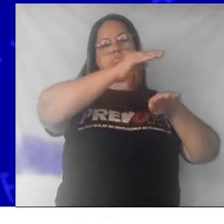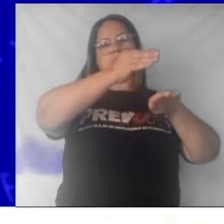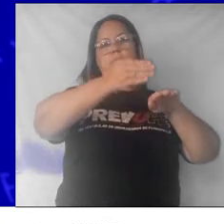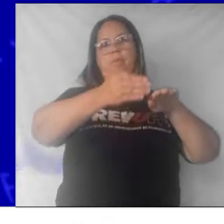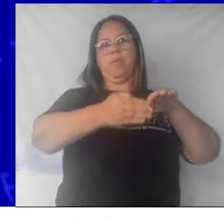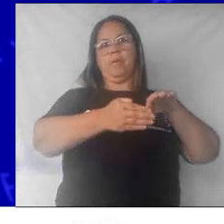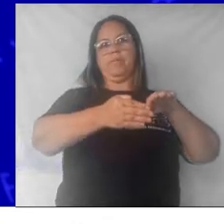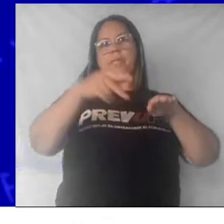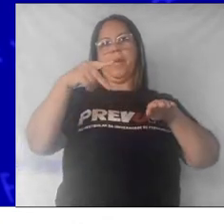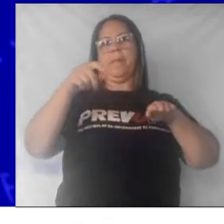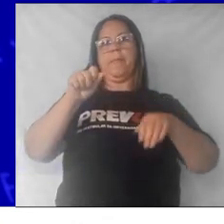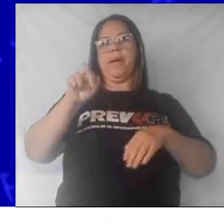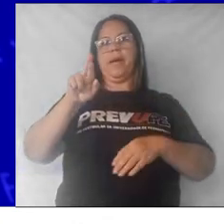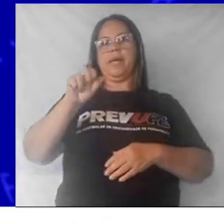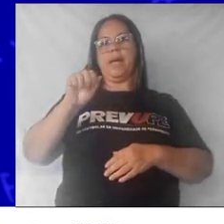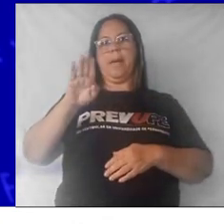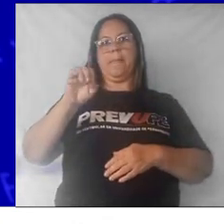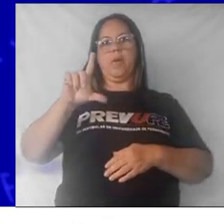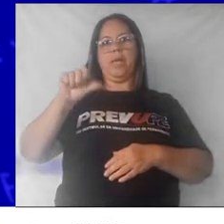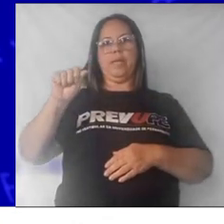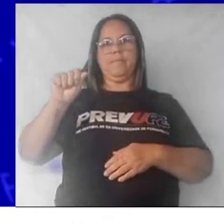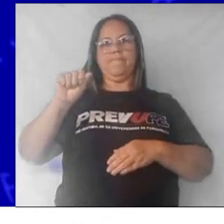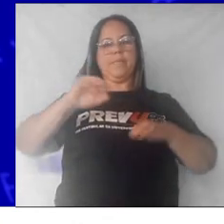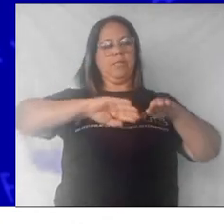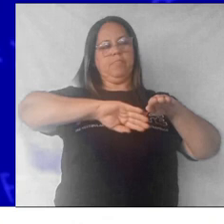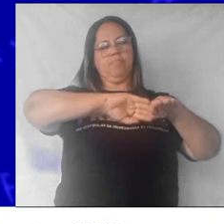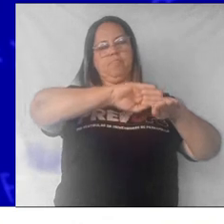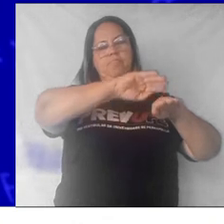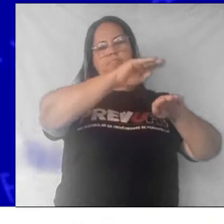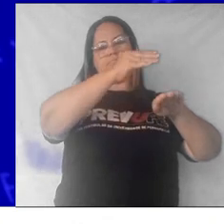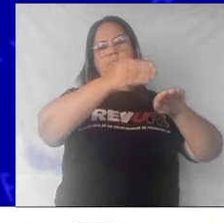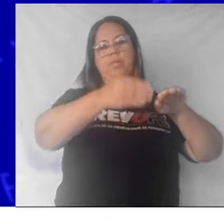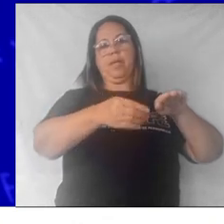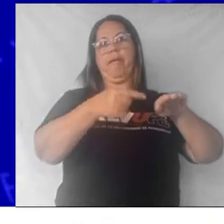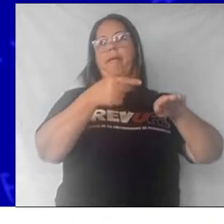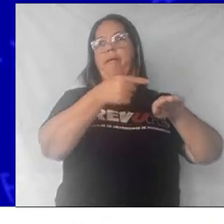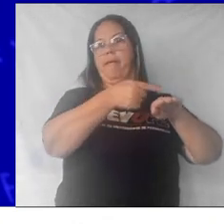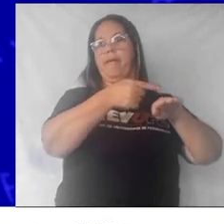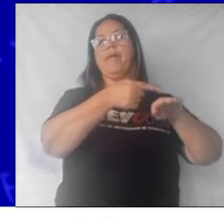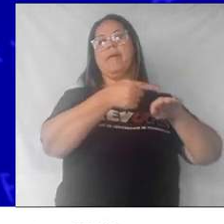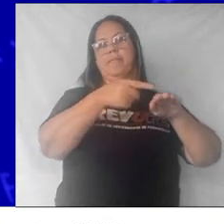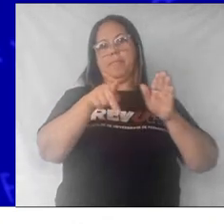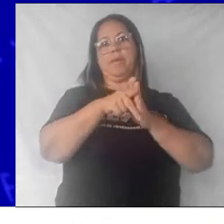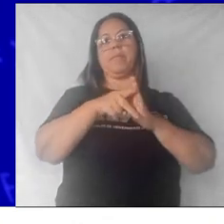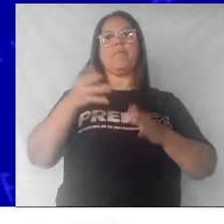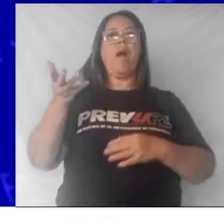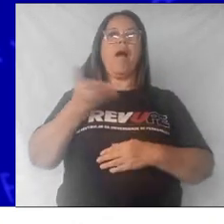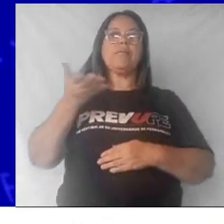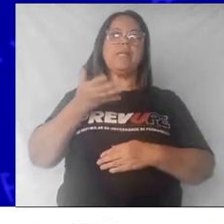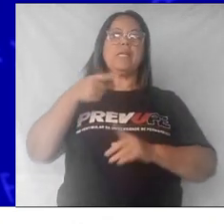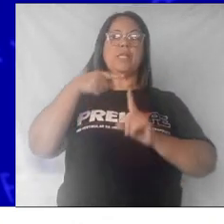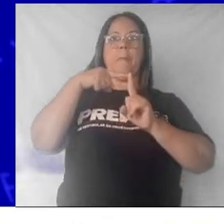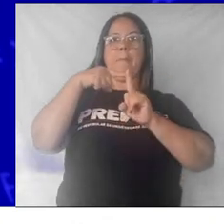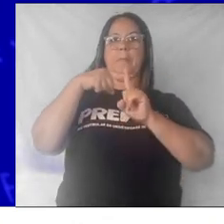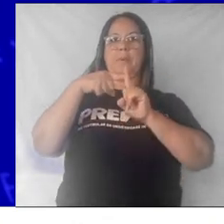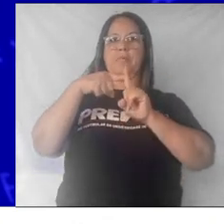cima. A concavidade voltada para cima é próprio de uma aceleração positiva.